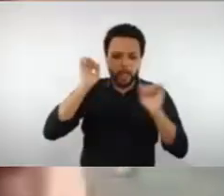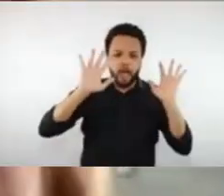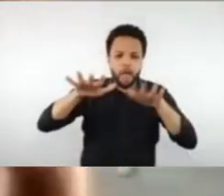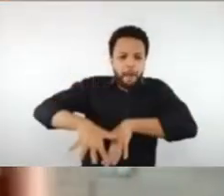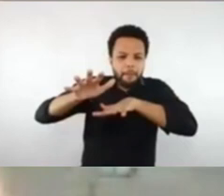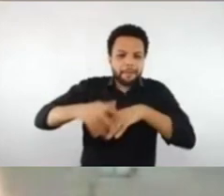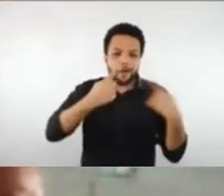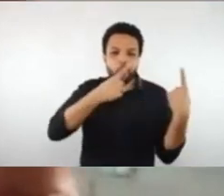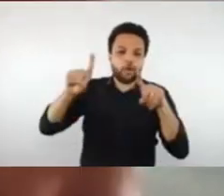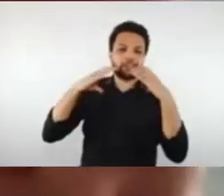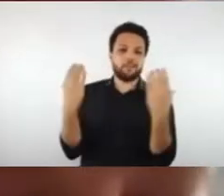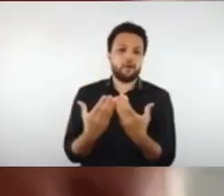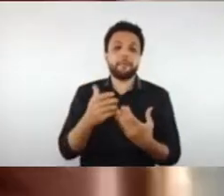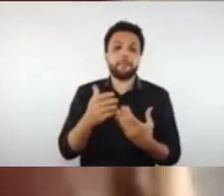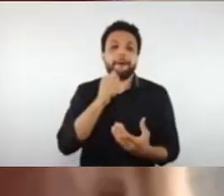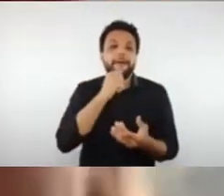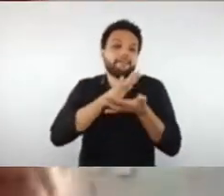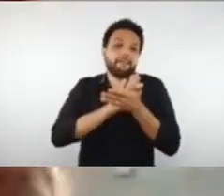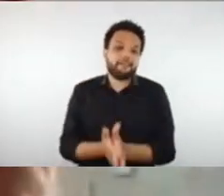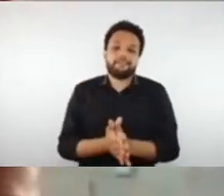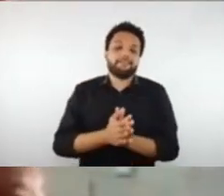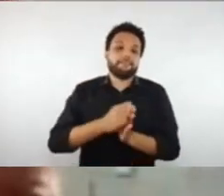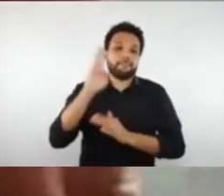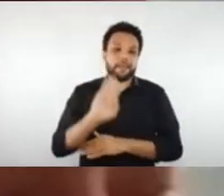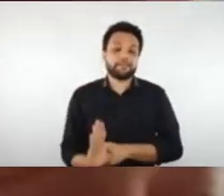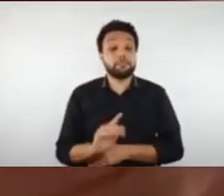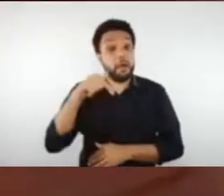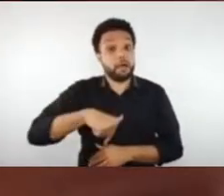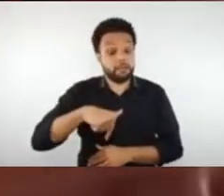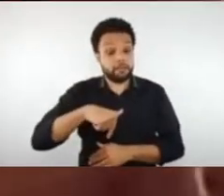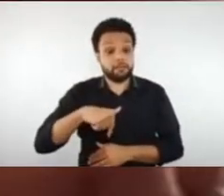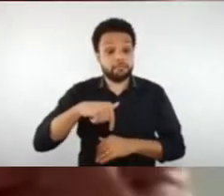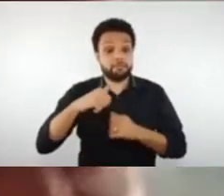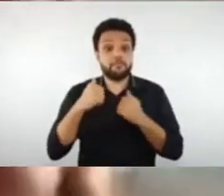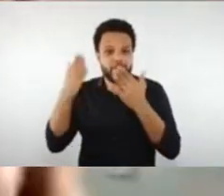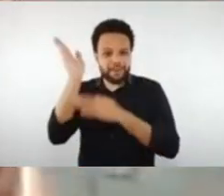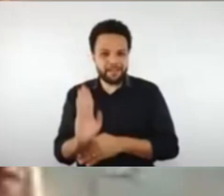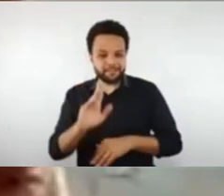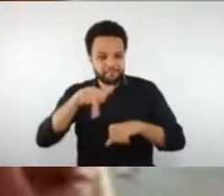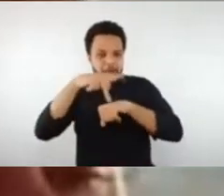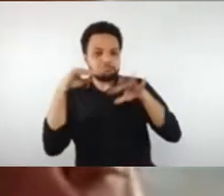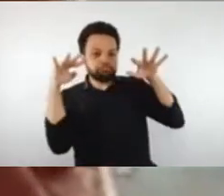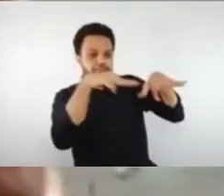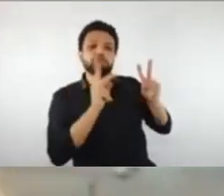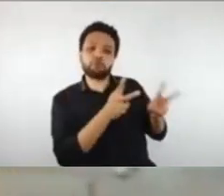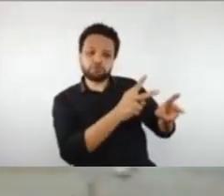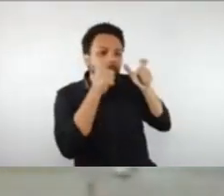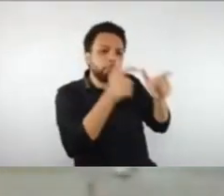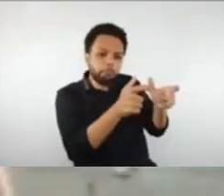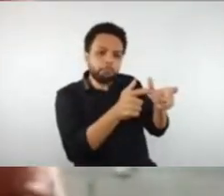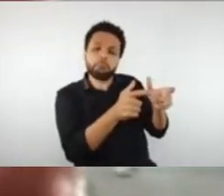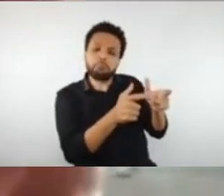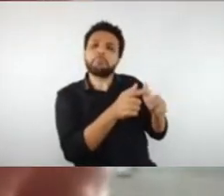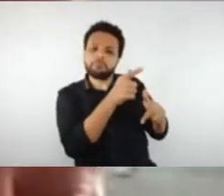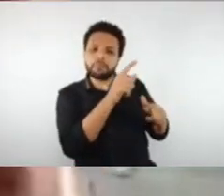festa brasileira, né, de soft power, pelo menos aqui fora. E só para demonstrar o que eu quero dizer com o cinema e